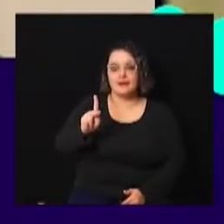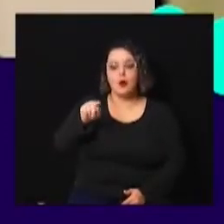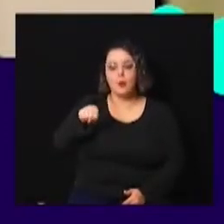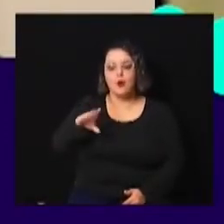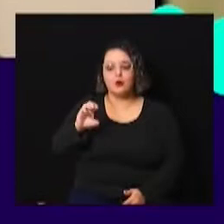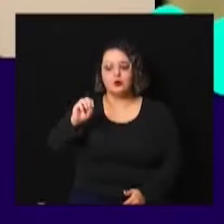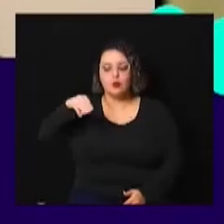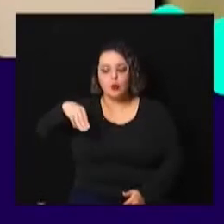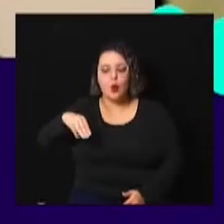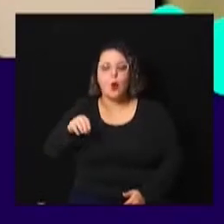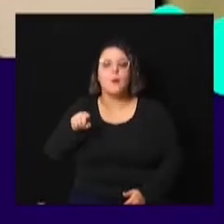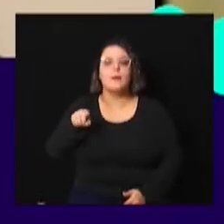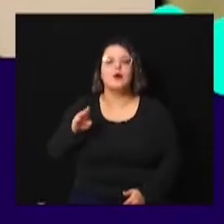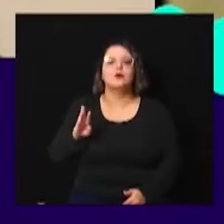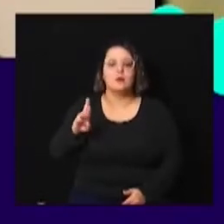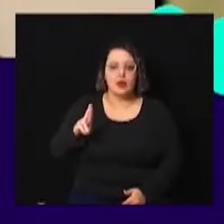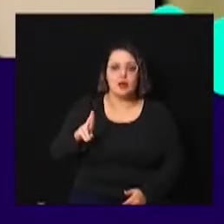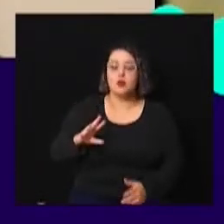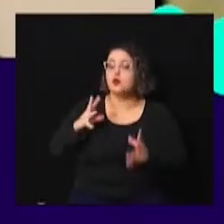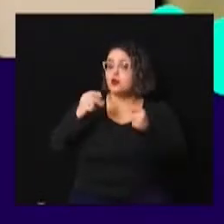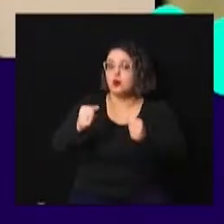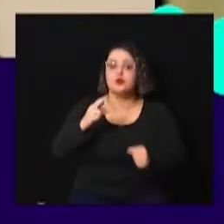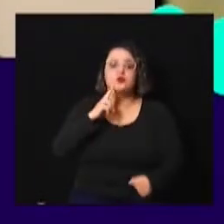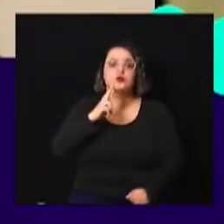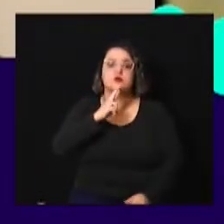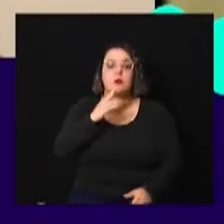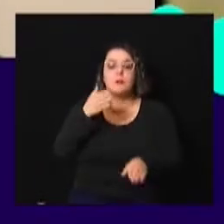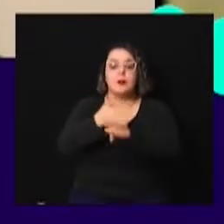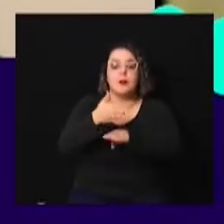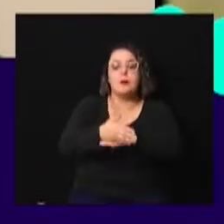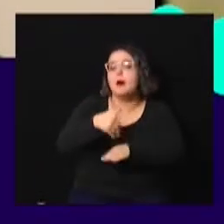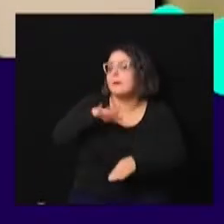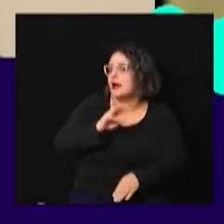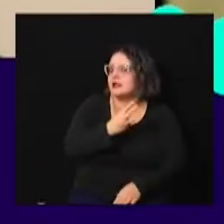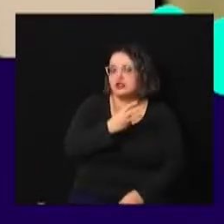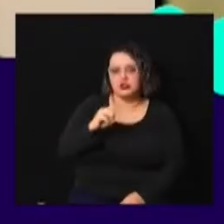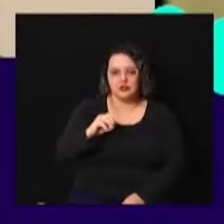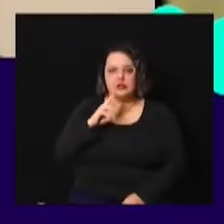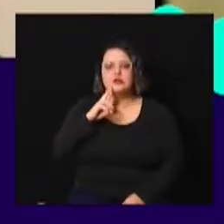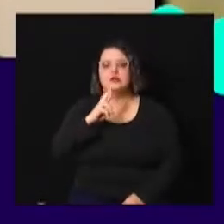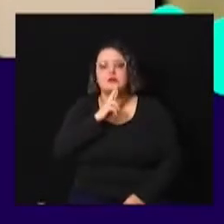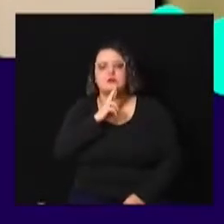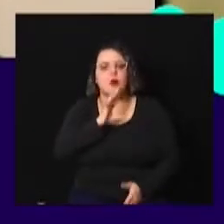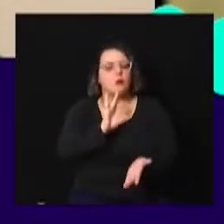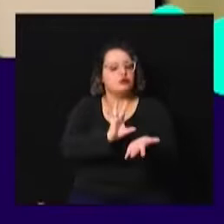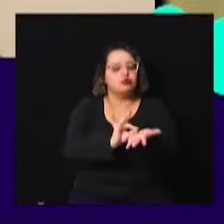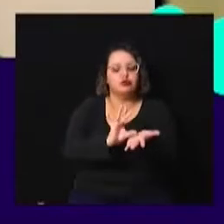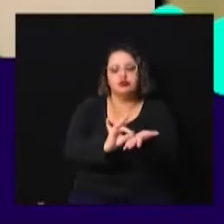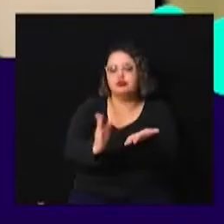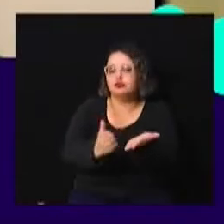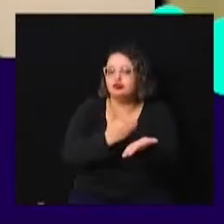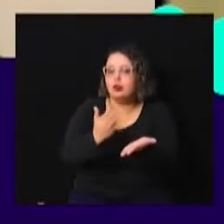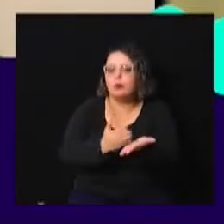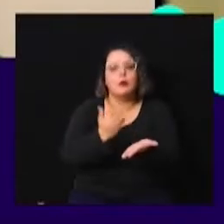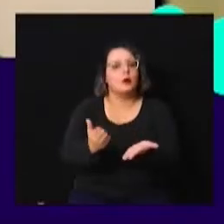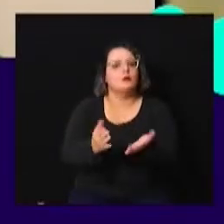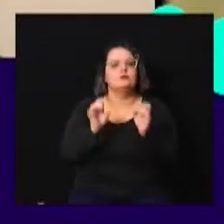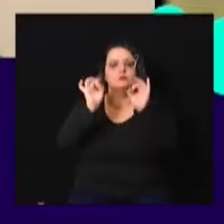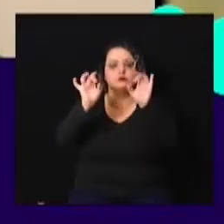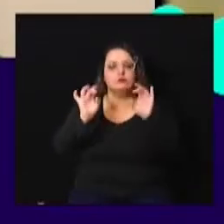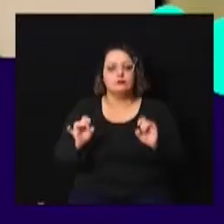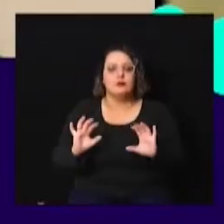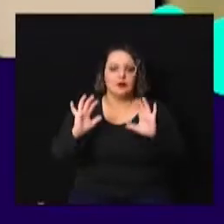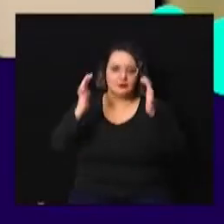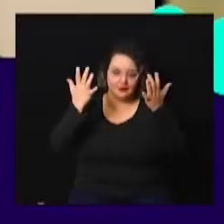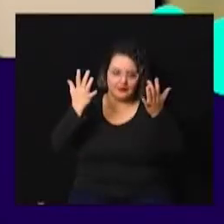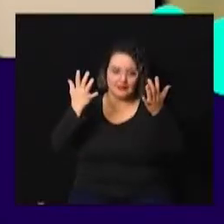www.restaurantweek.com.br, que ali temos a relação de todos os restaurantes participantes. São mais de 30 restaurantes com menus aí criados especificamente